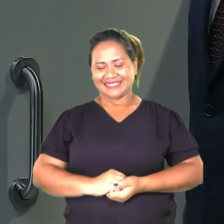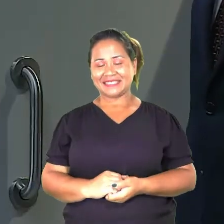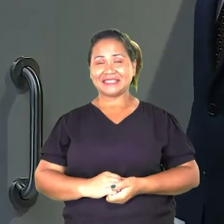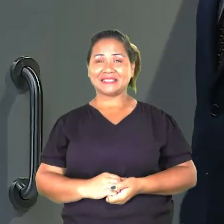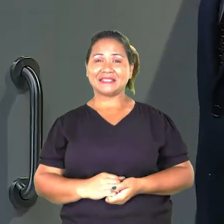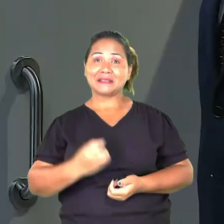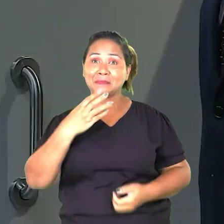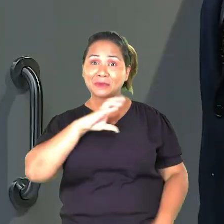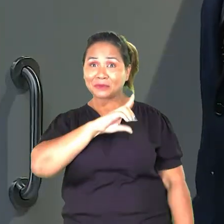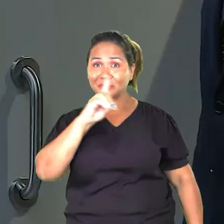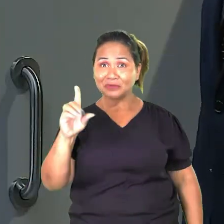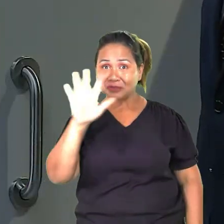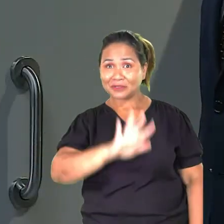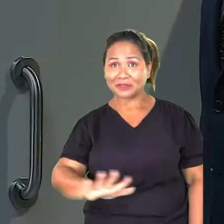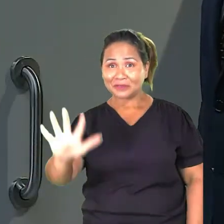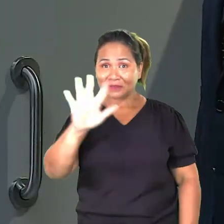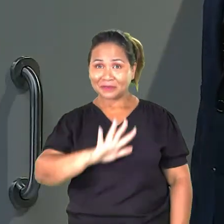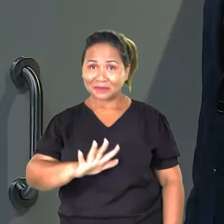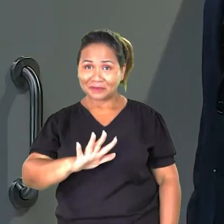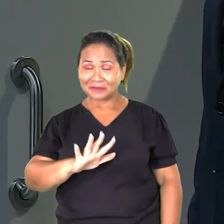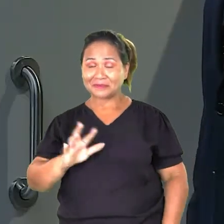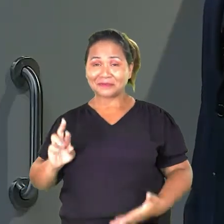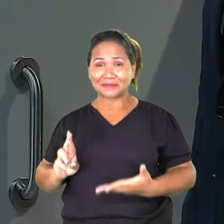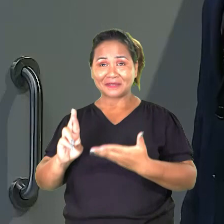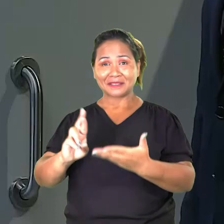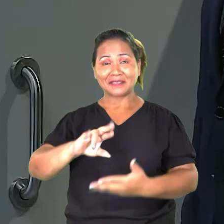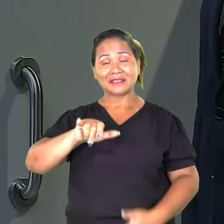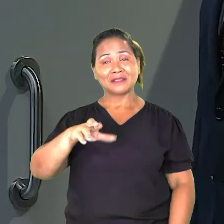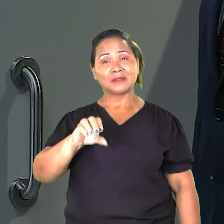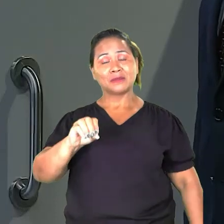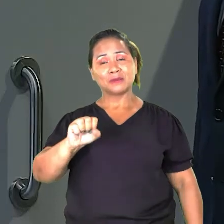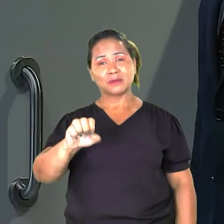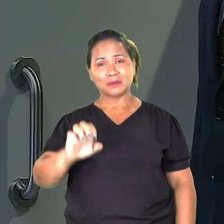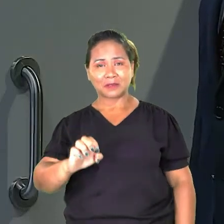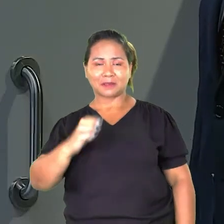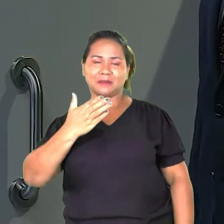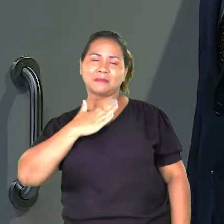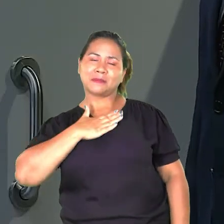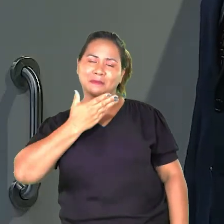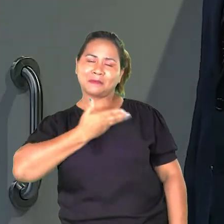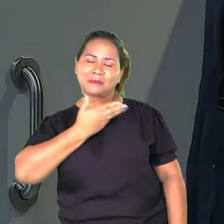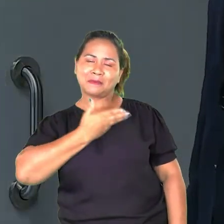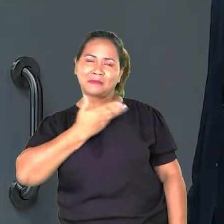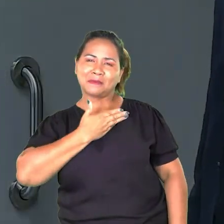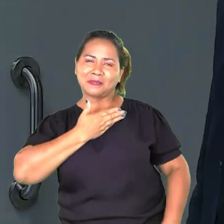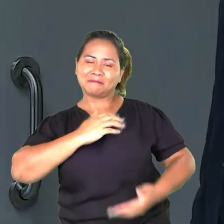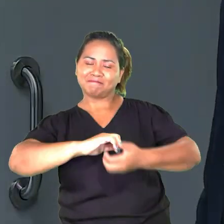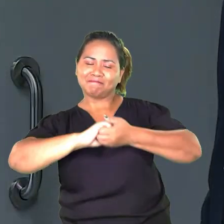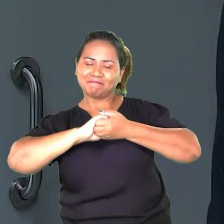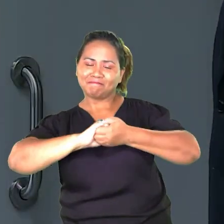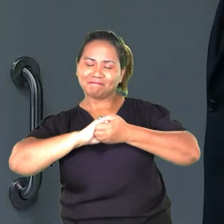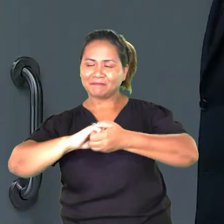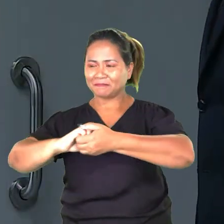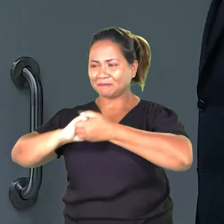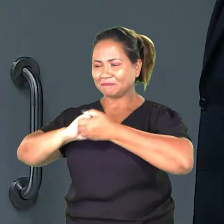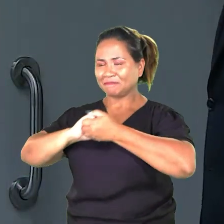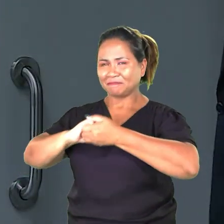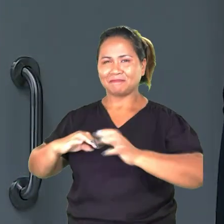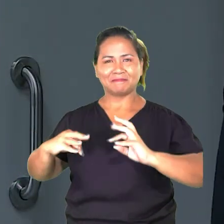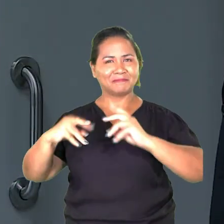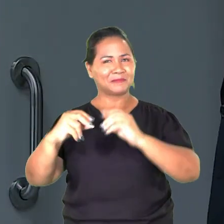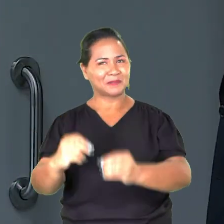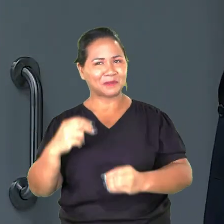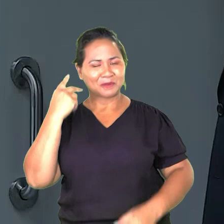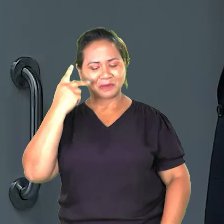Bom dia a todos. Di Bonetti, artista plástica e jornalista. Meu querido amigo em Paulo Bonfim, cumprimento a todas